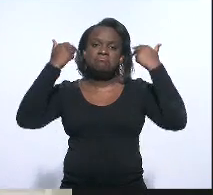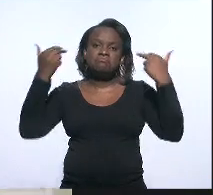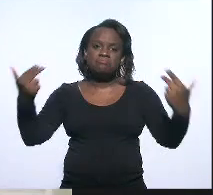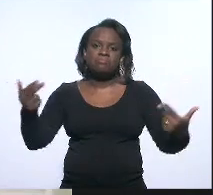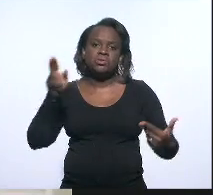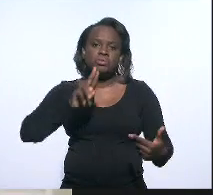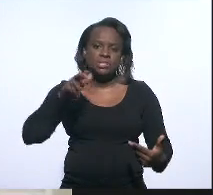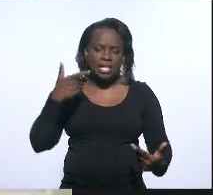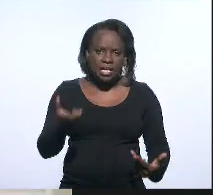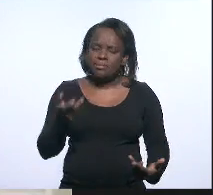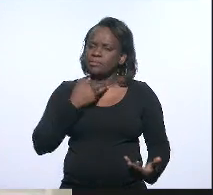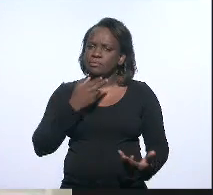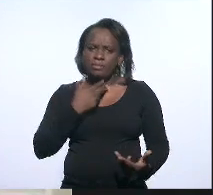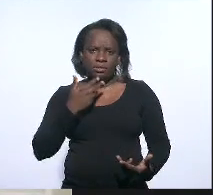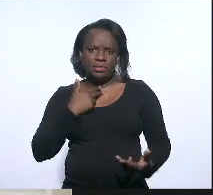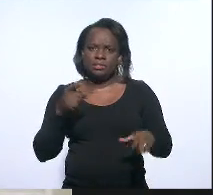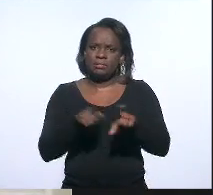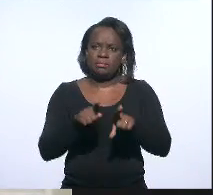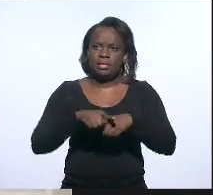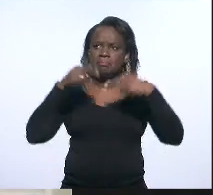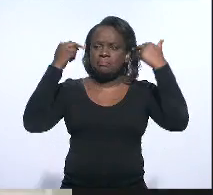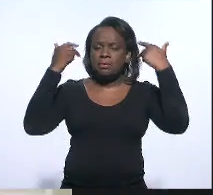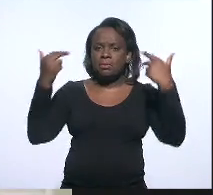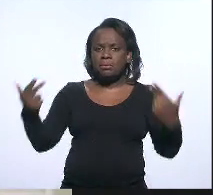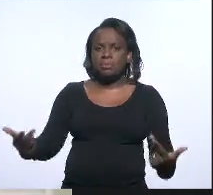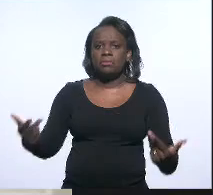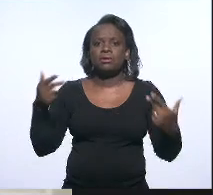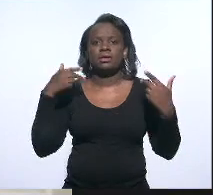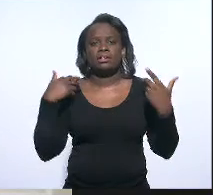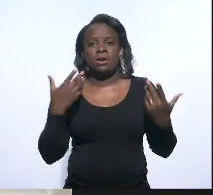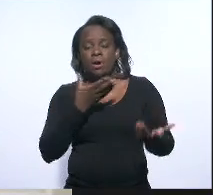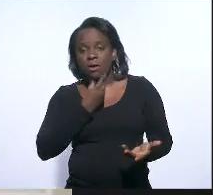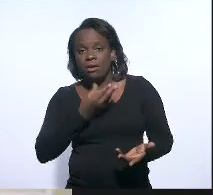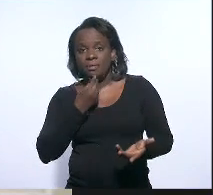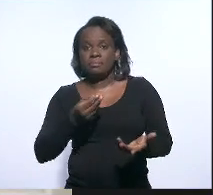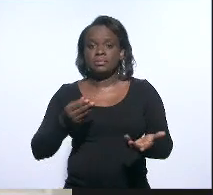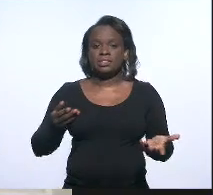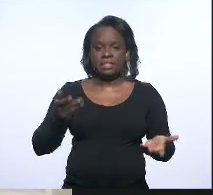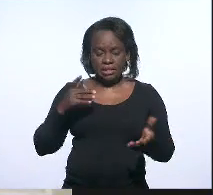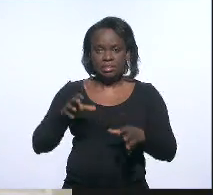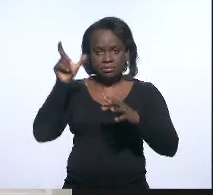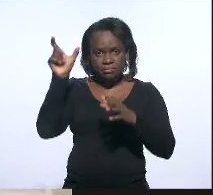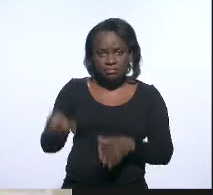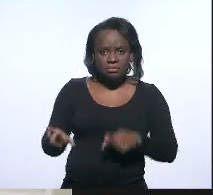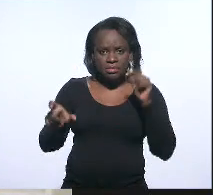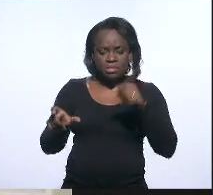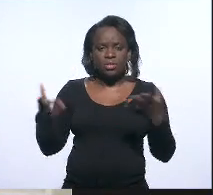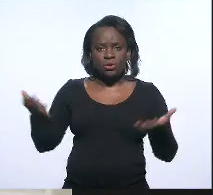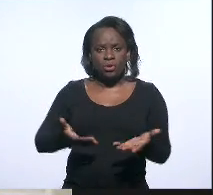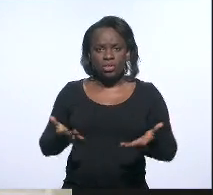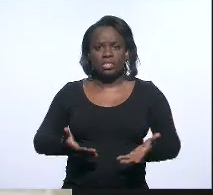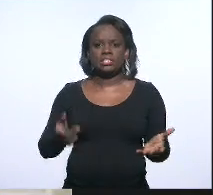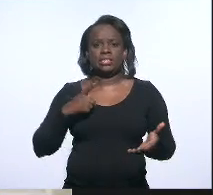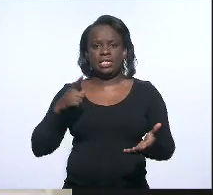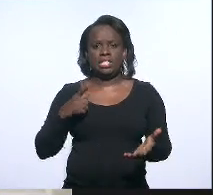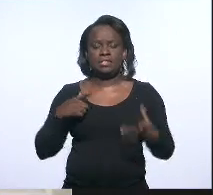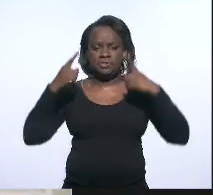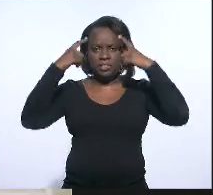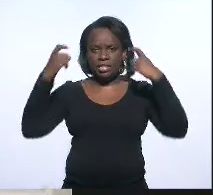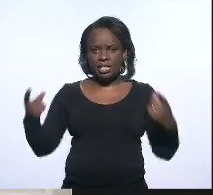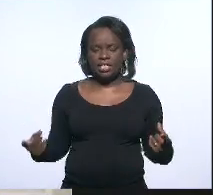a utilização de armas, não podemos naturalizar que homens, concretamente, hoje tenham na